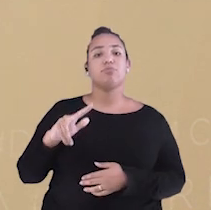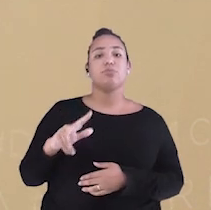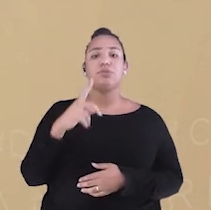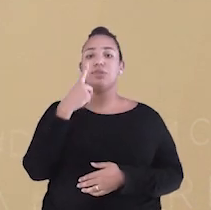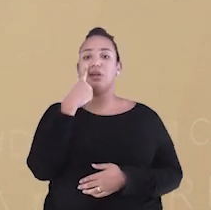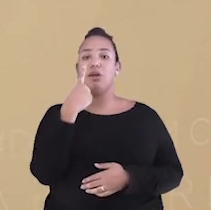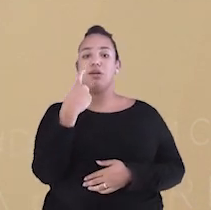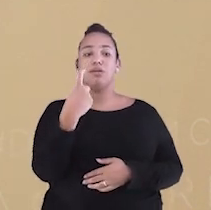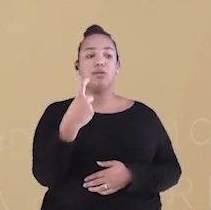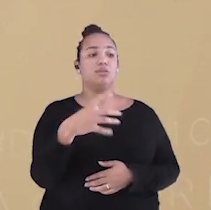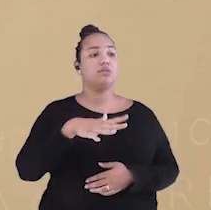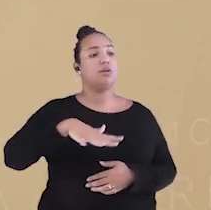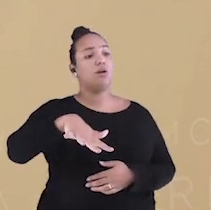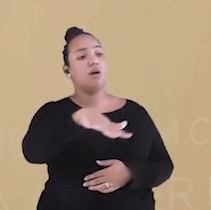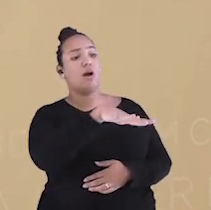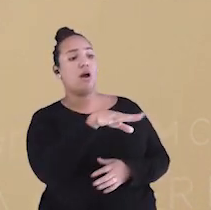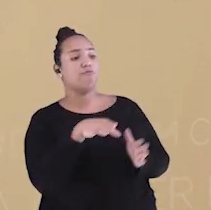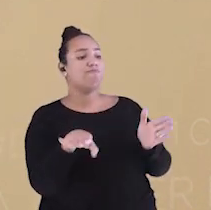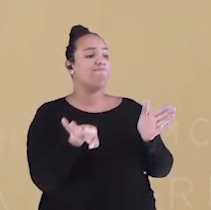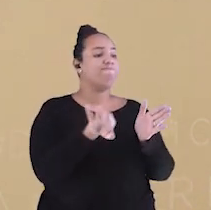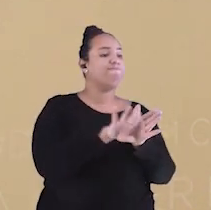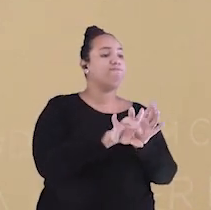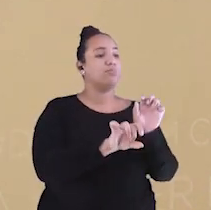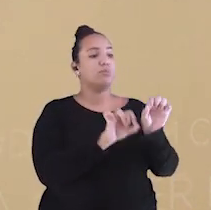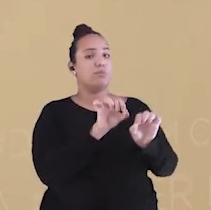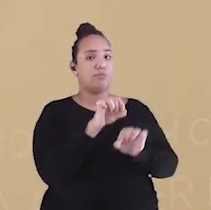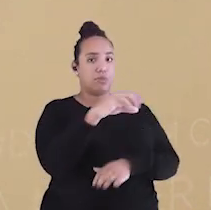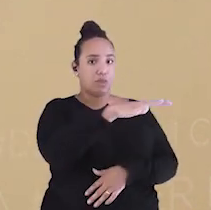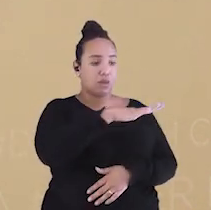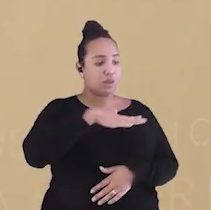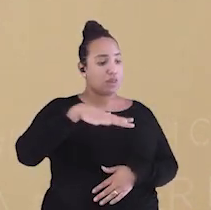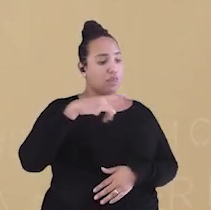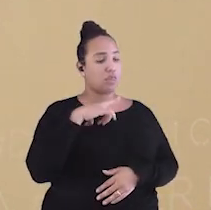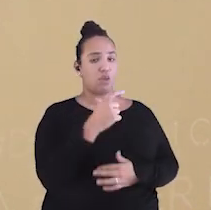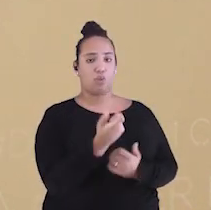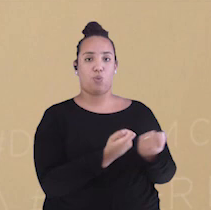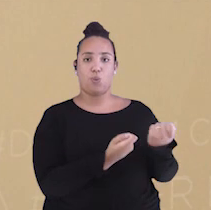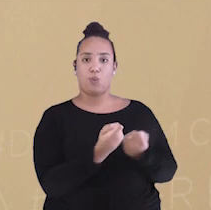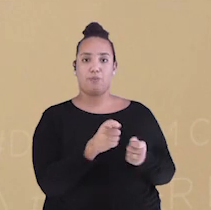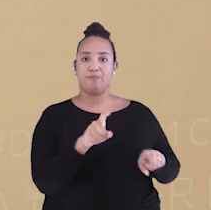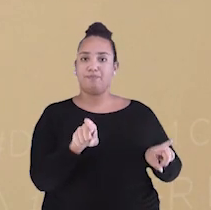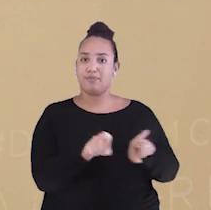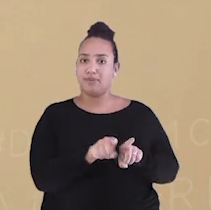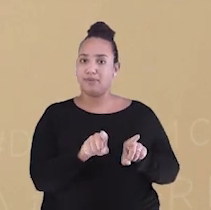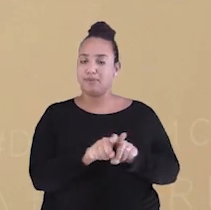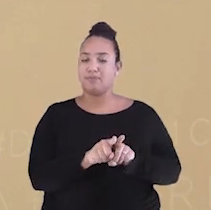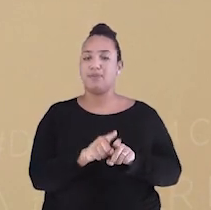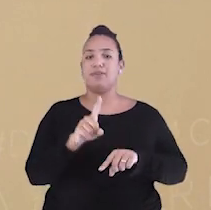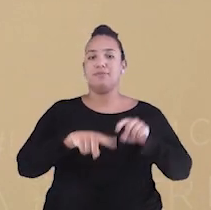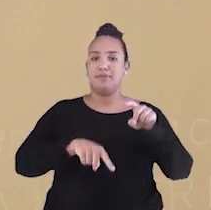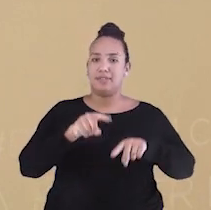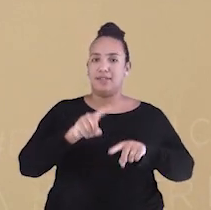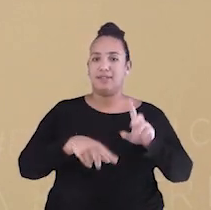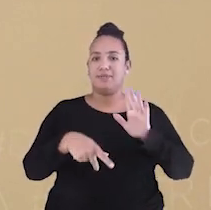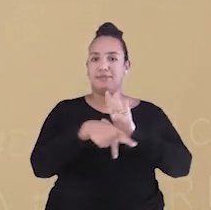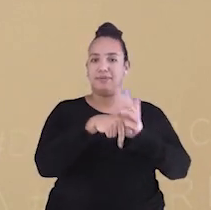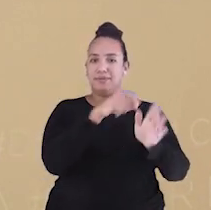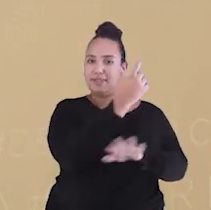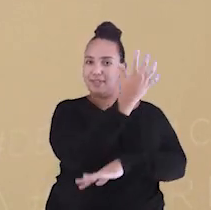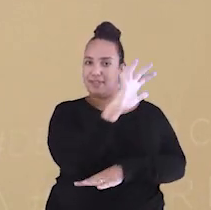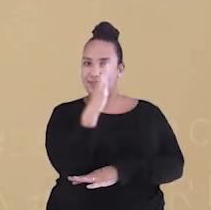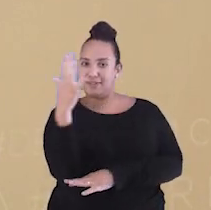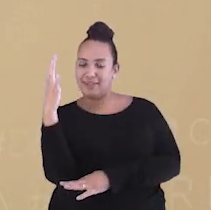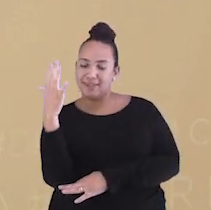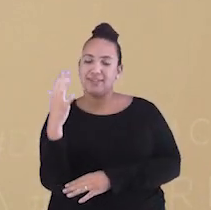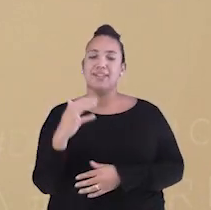que chegaram naquele território, dominar as terras e suas inúmeras riquezas naturais ali existentes. E